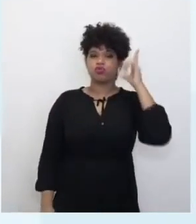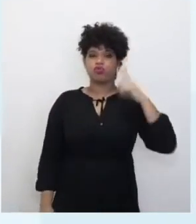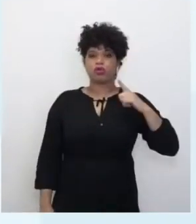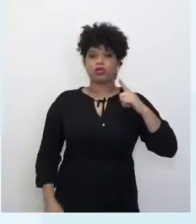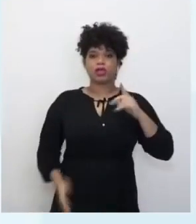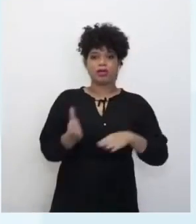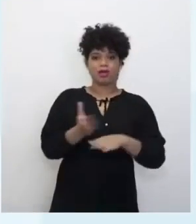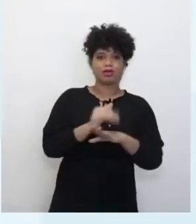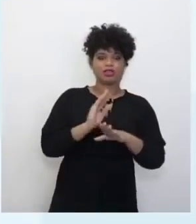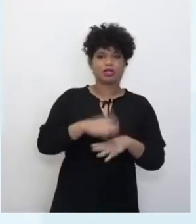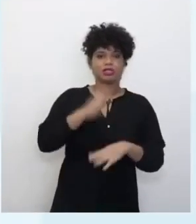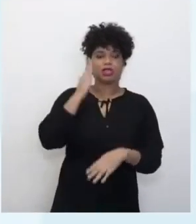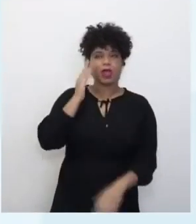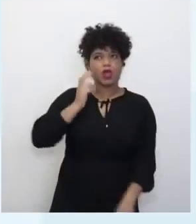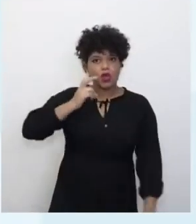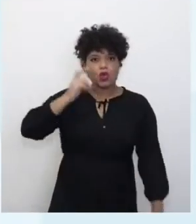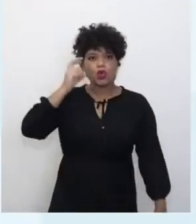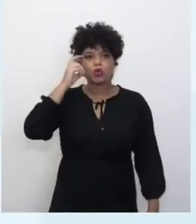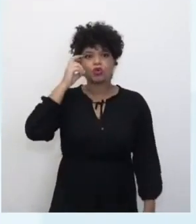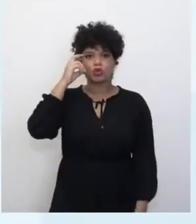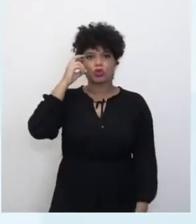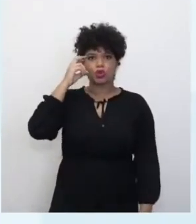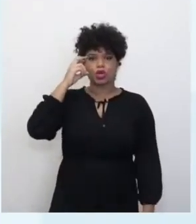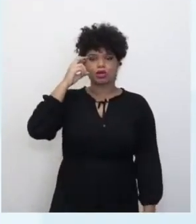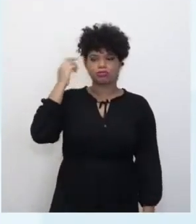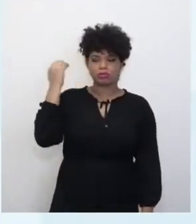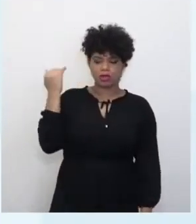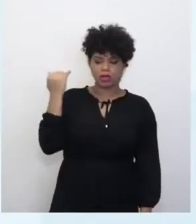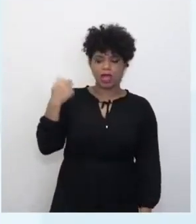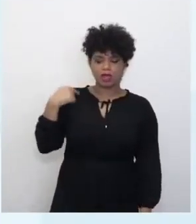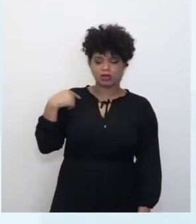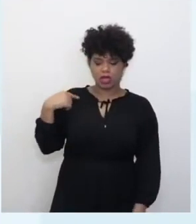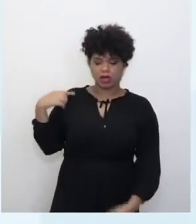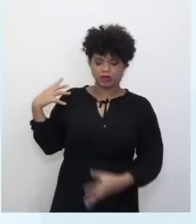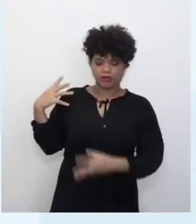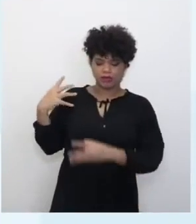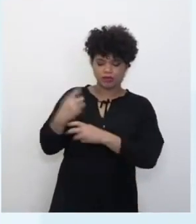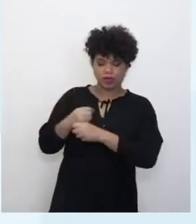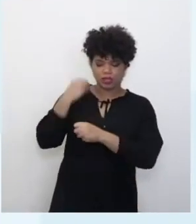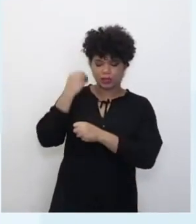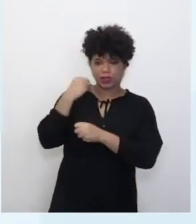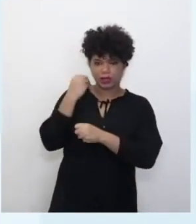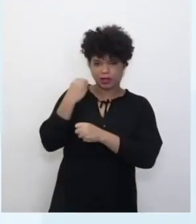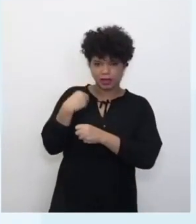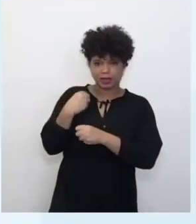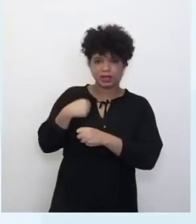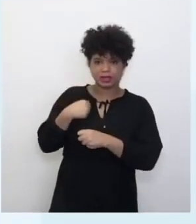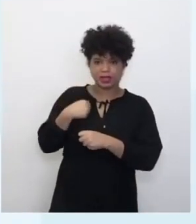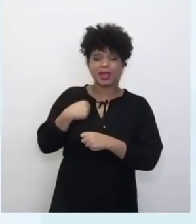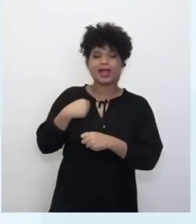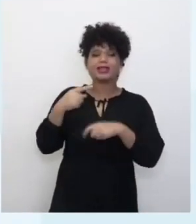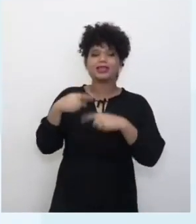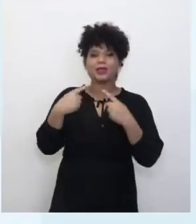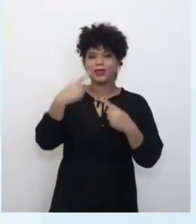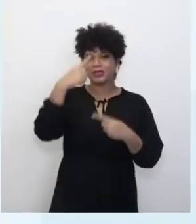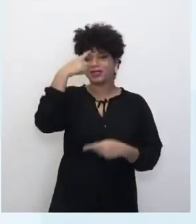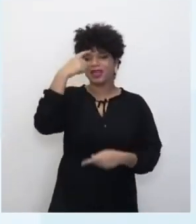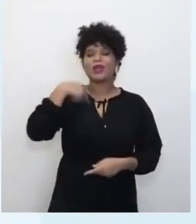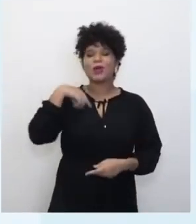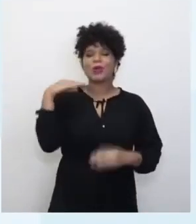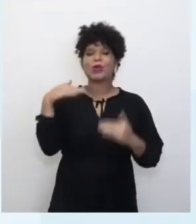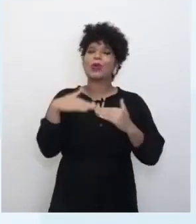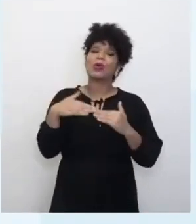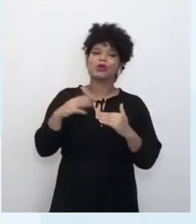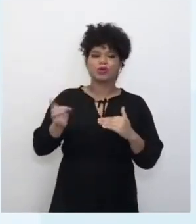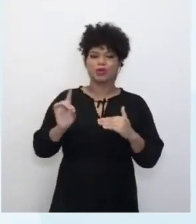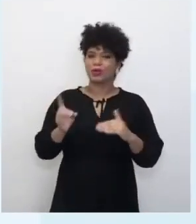nível cultural, a sua instrução. É todo o conhecimento armazenado que modifica e confirma os ideais do ser.